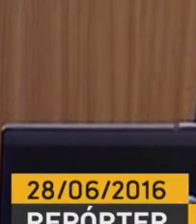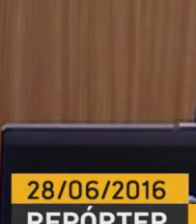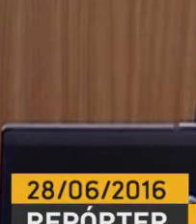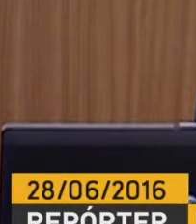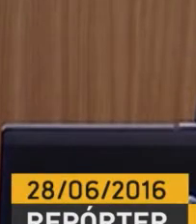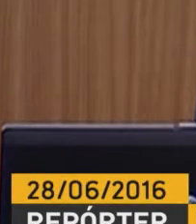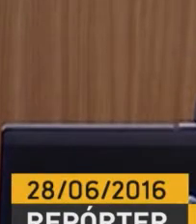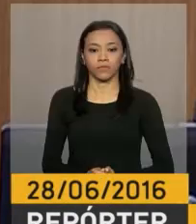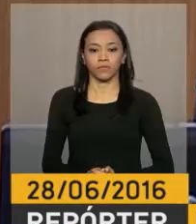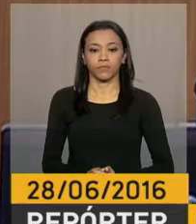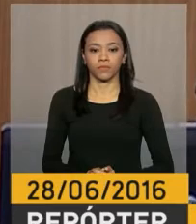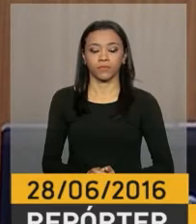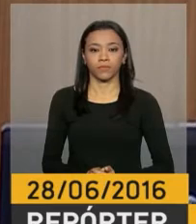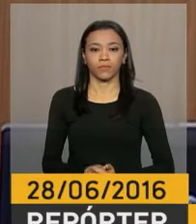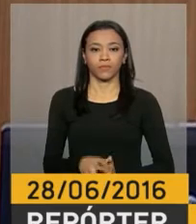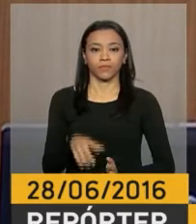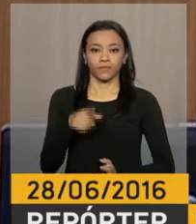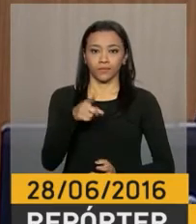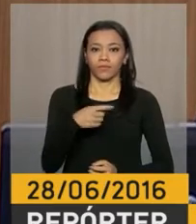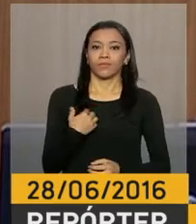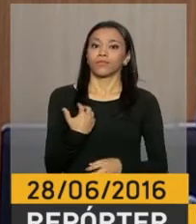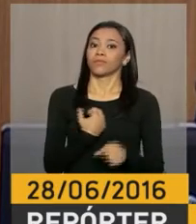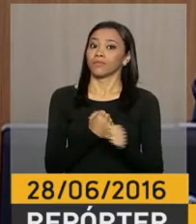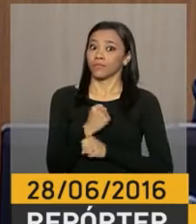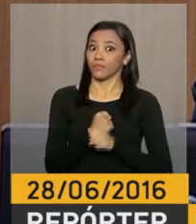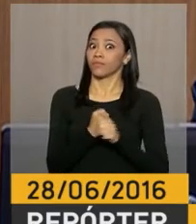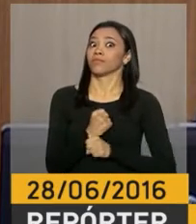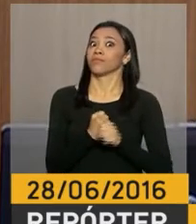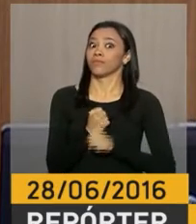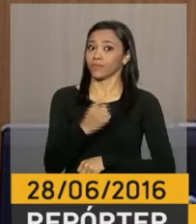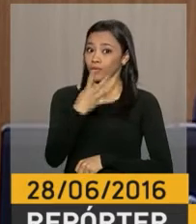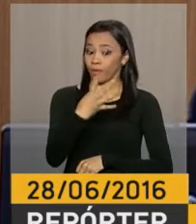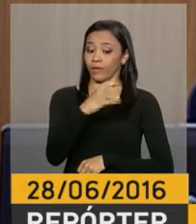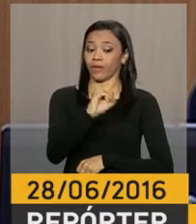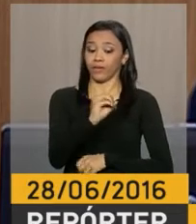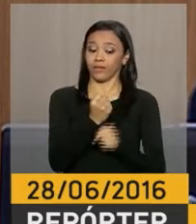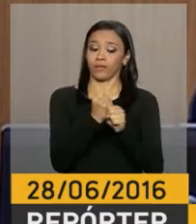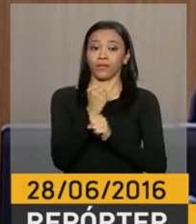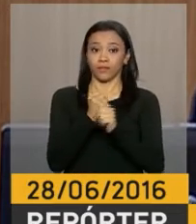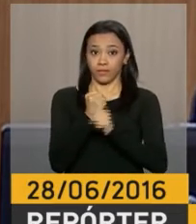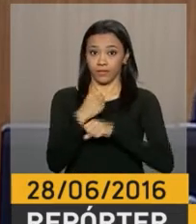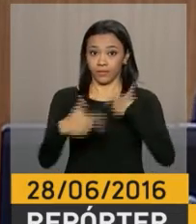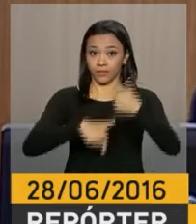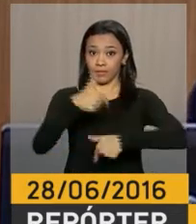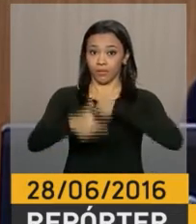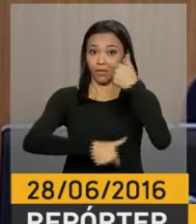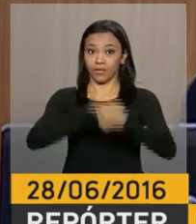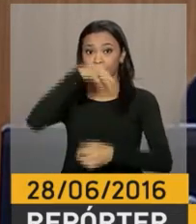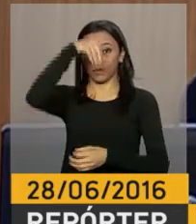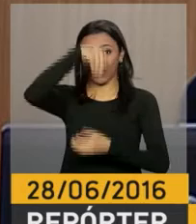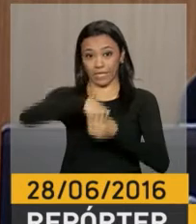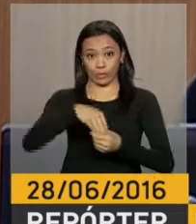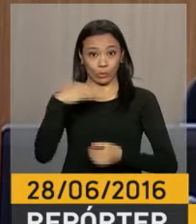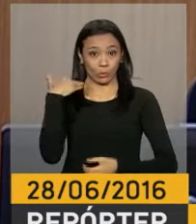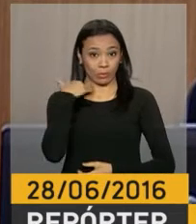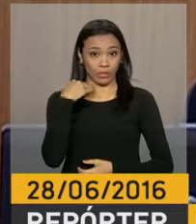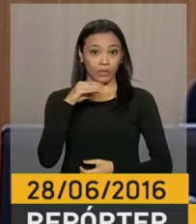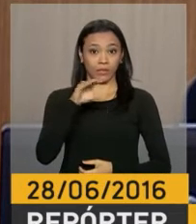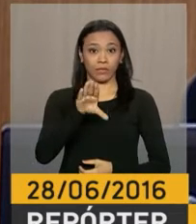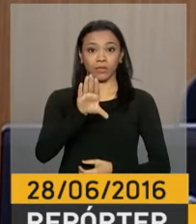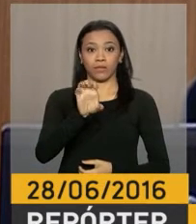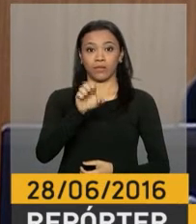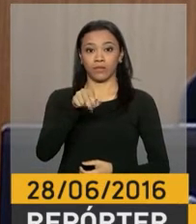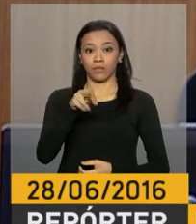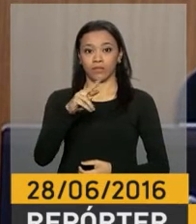Por me suportarem por tantos anos, né? São 40 anos de Banco Central, certamente 20 e tantos de